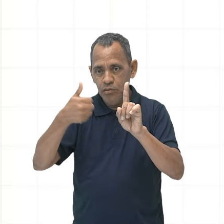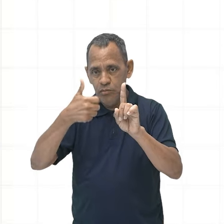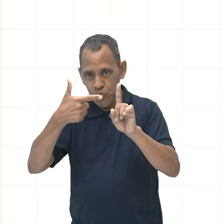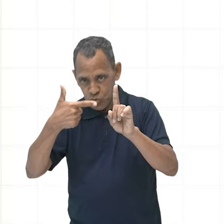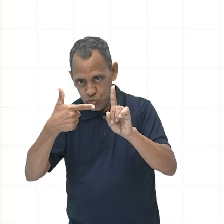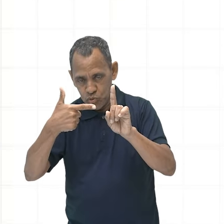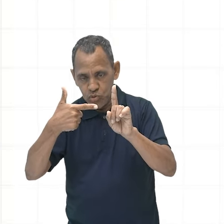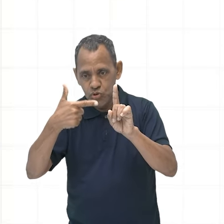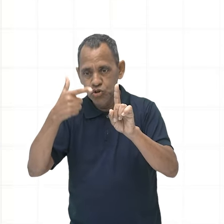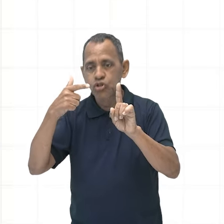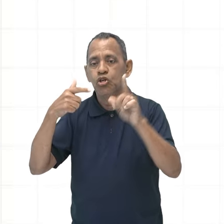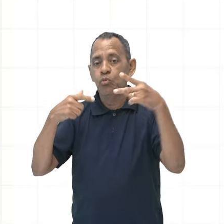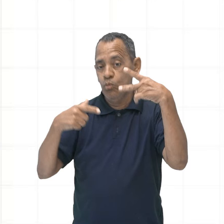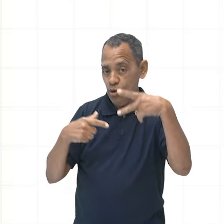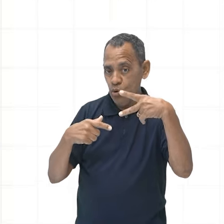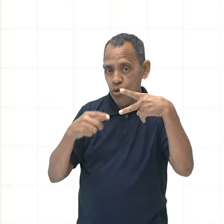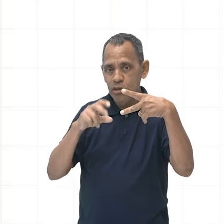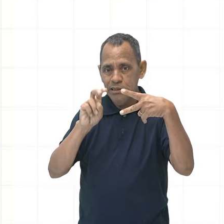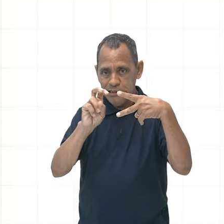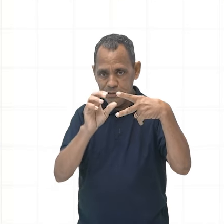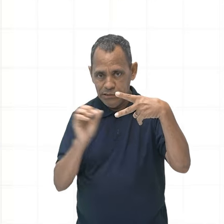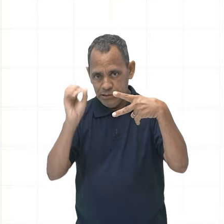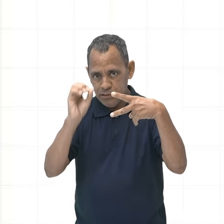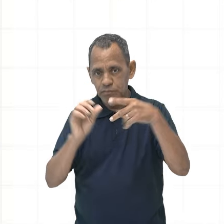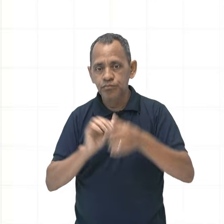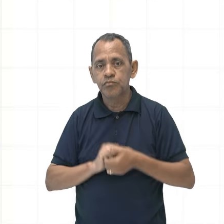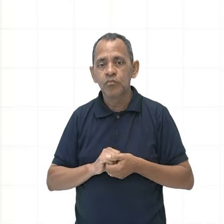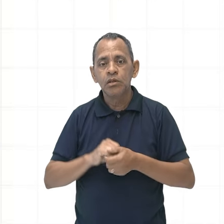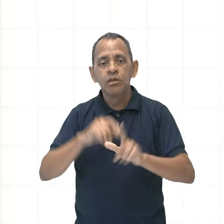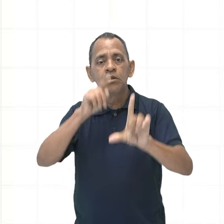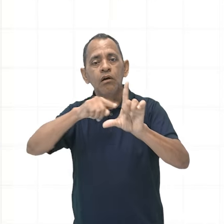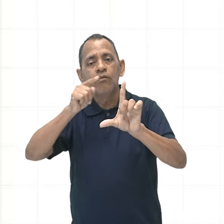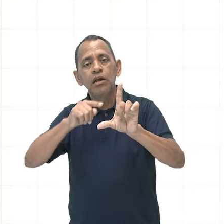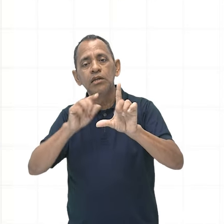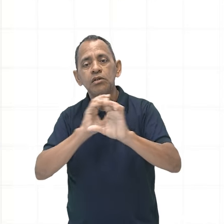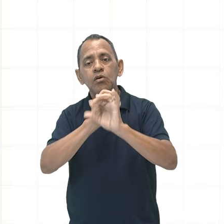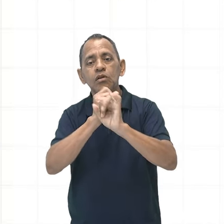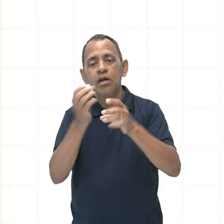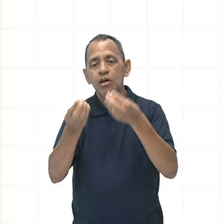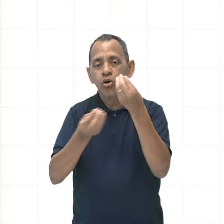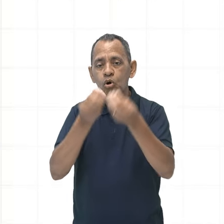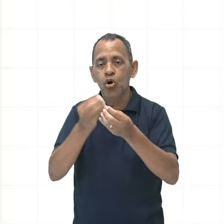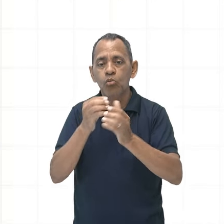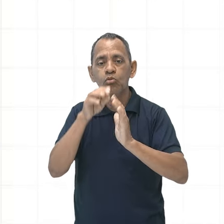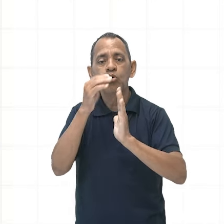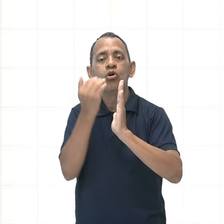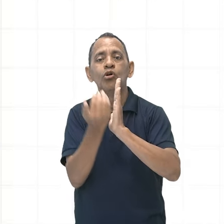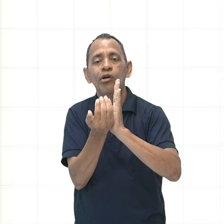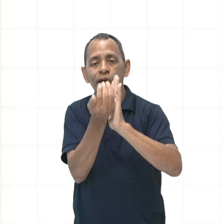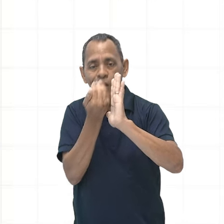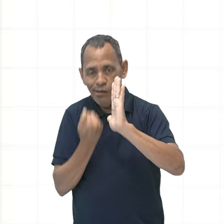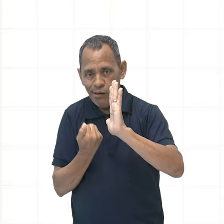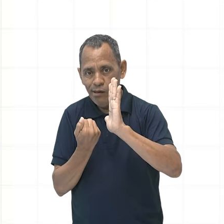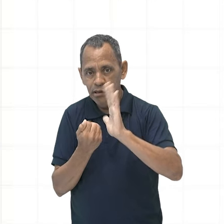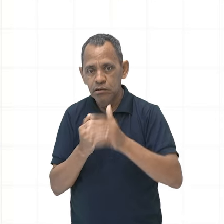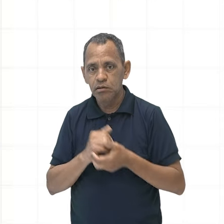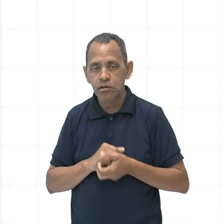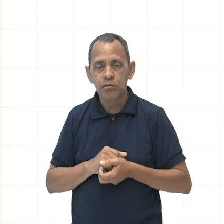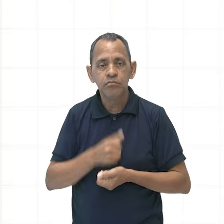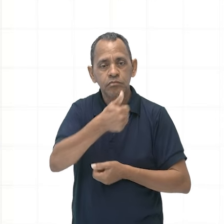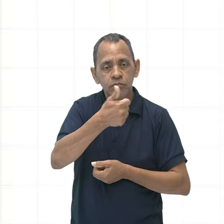foi de 5. Então, a variação a gente vai calcular fazendo também uma subtração, né? Então, 12